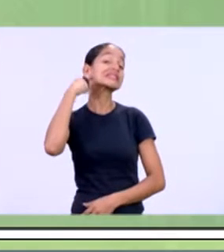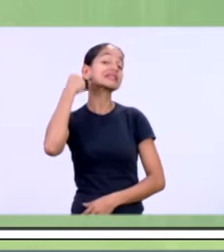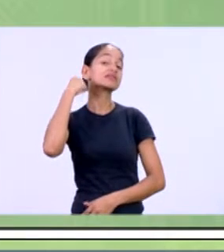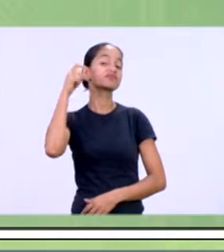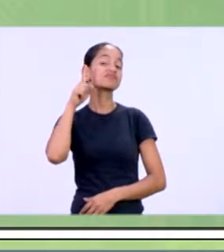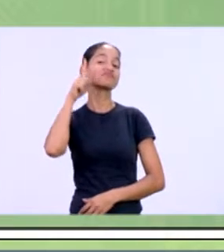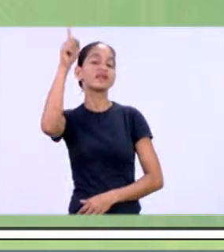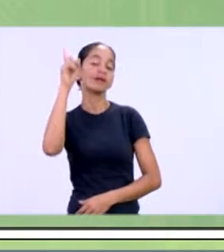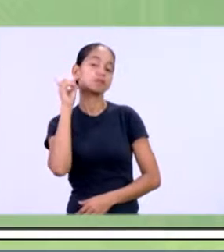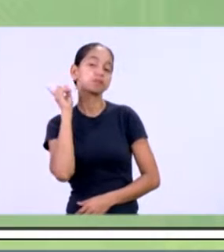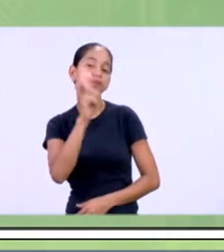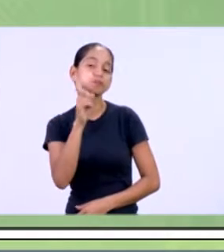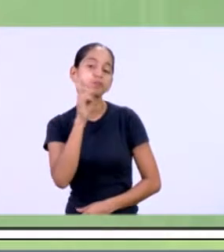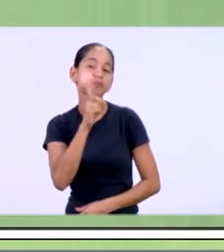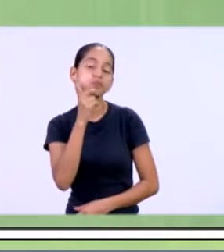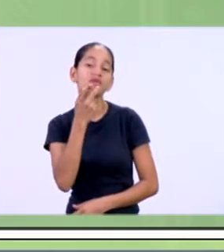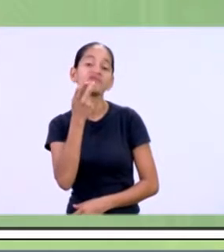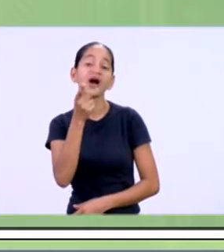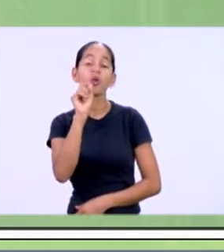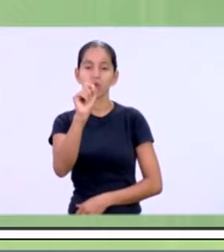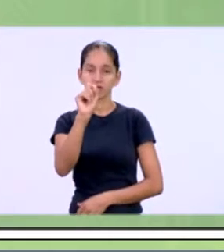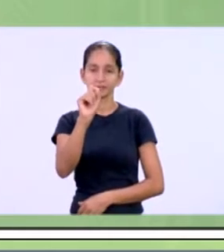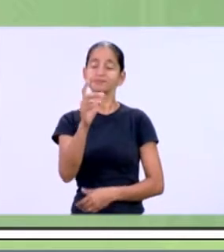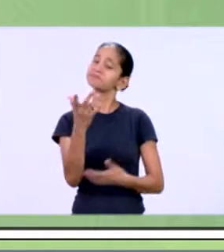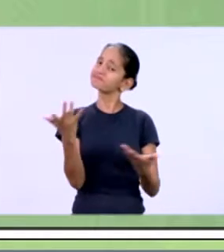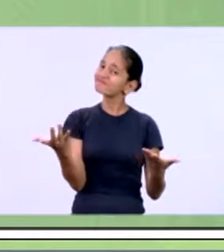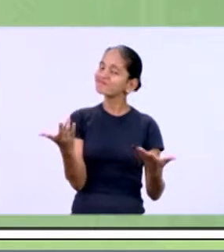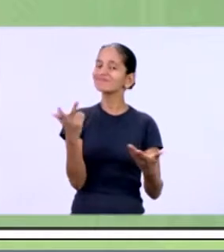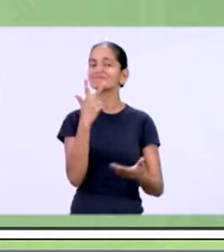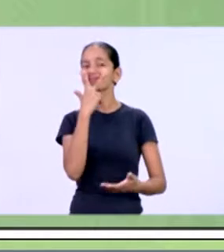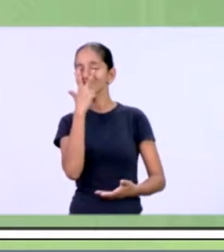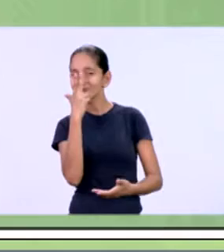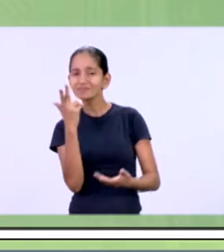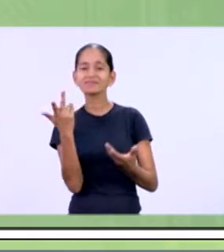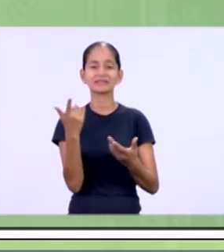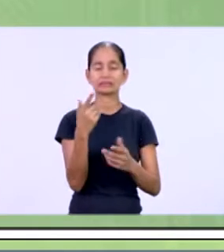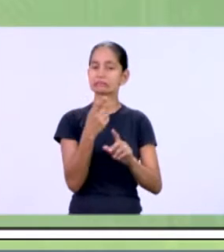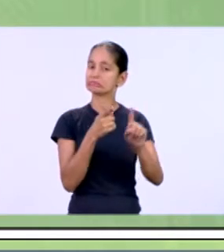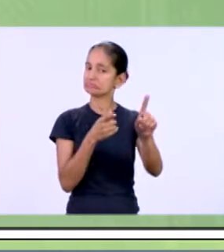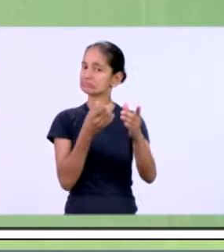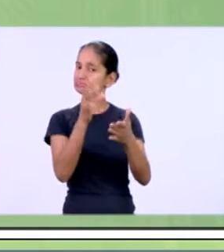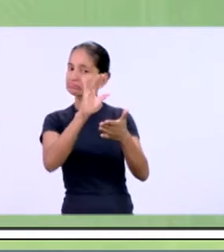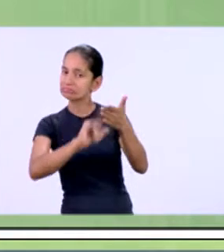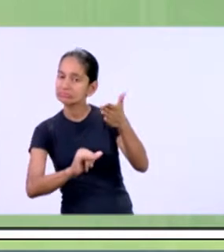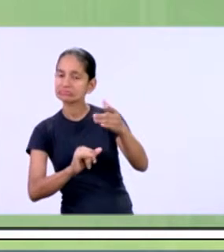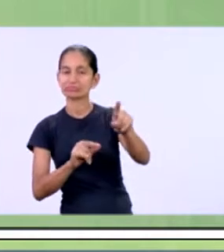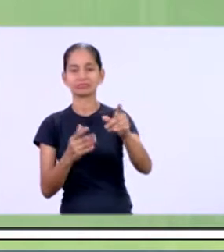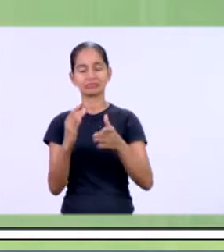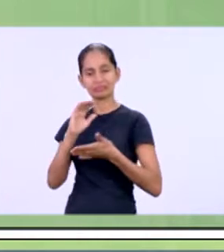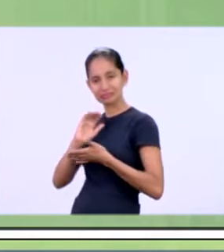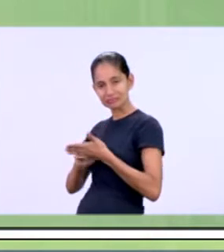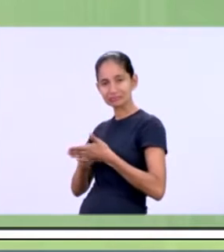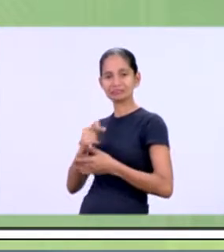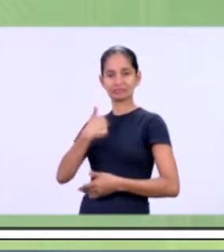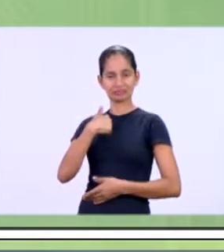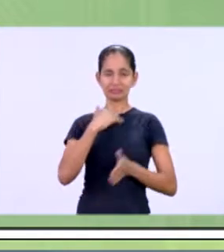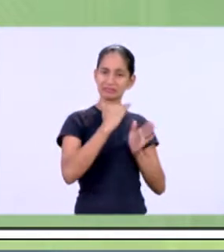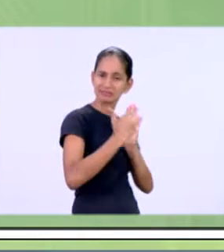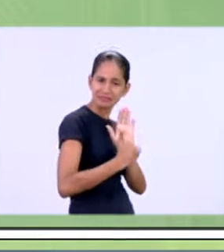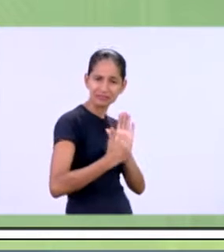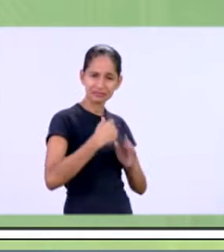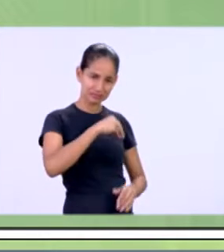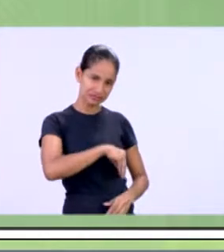revisão do Código Tributário dos Estados Unidos, ele diz assim: não quero que tributem você, não quero que tribute, que me tributem,